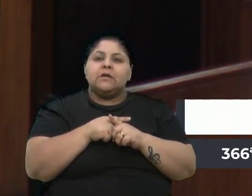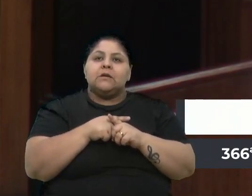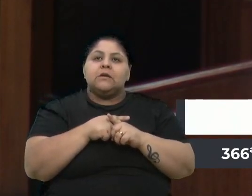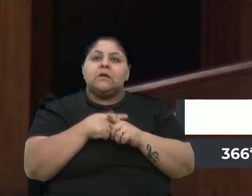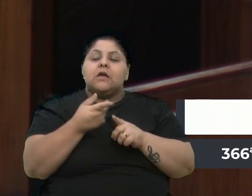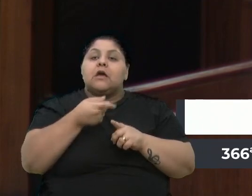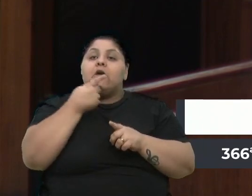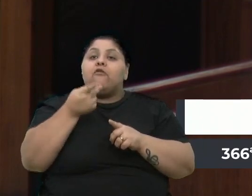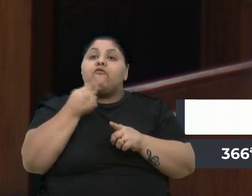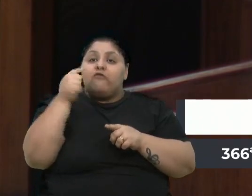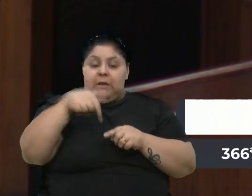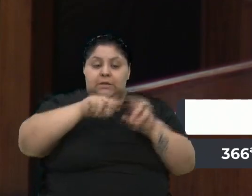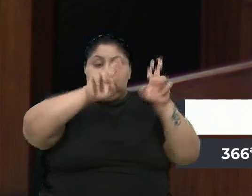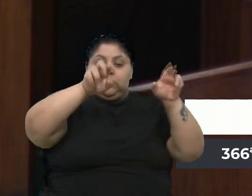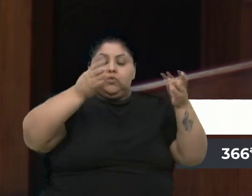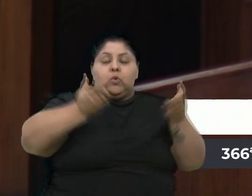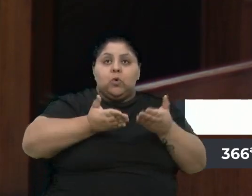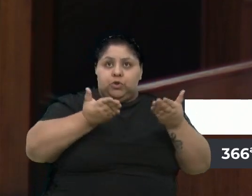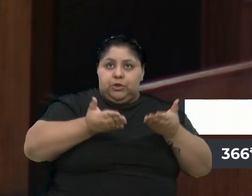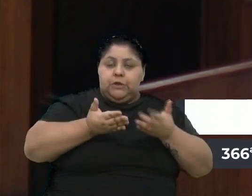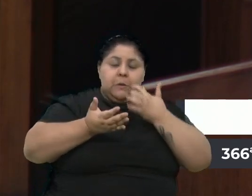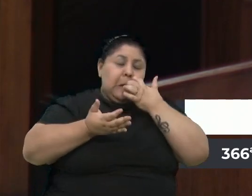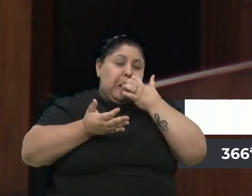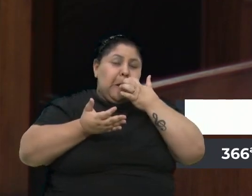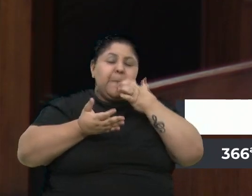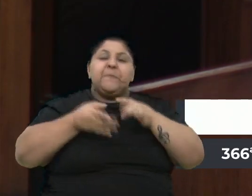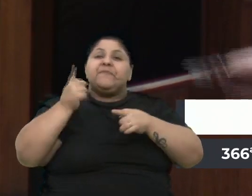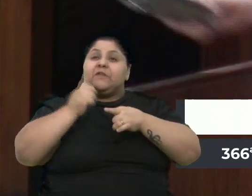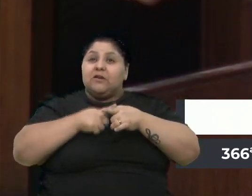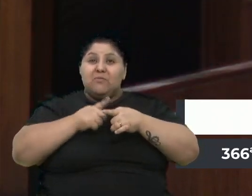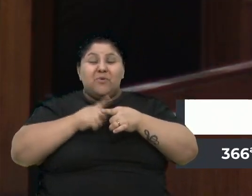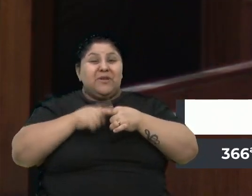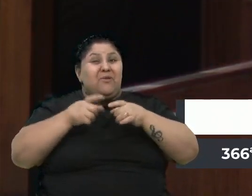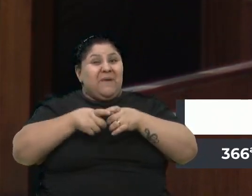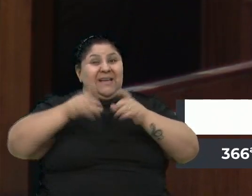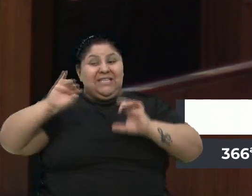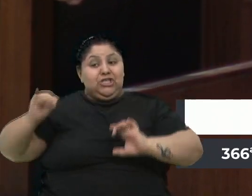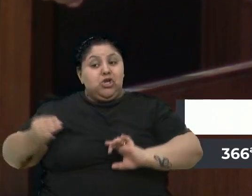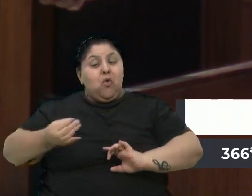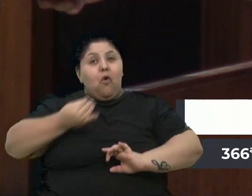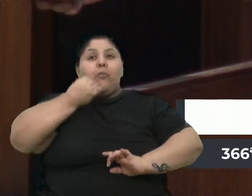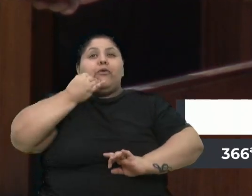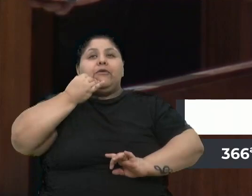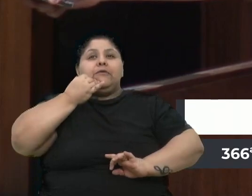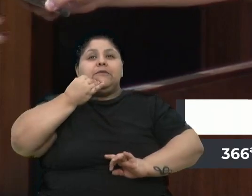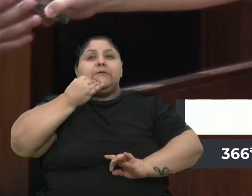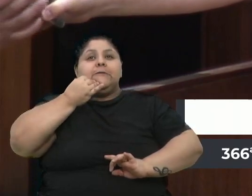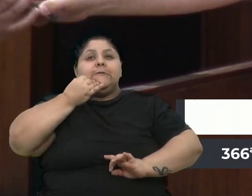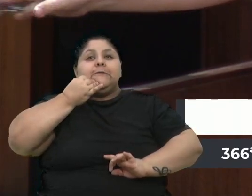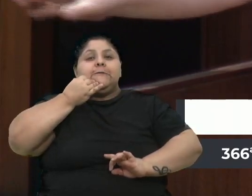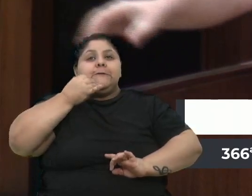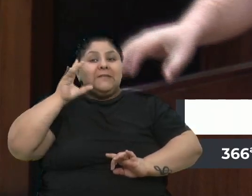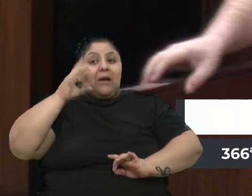esse assunto? Porque é uma grande oportunidade que tá aparecendo.